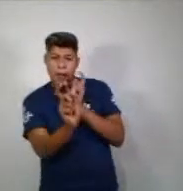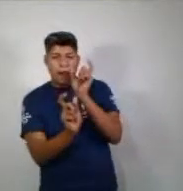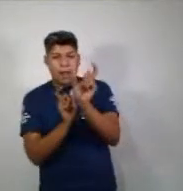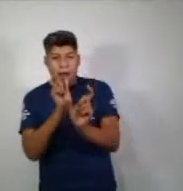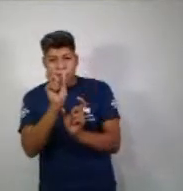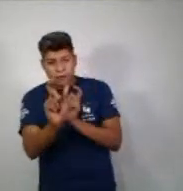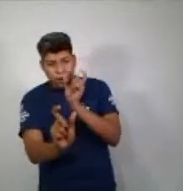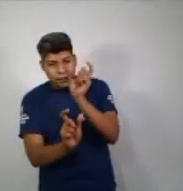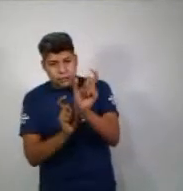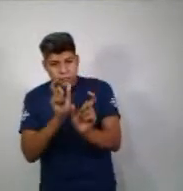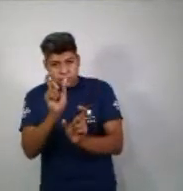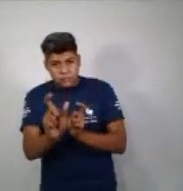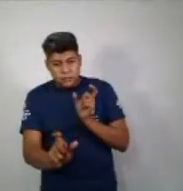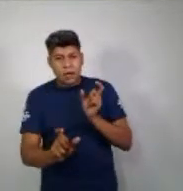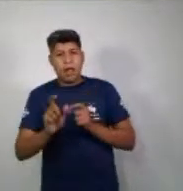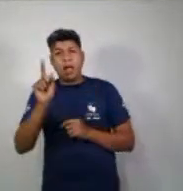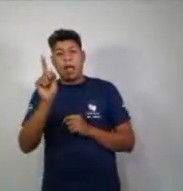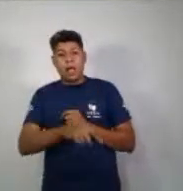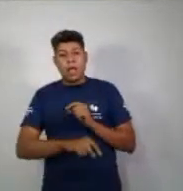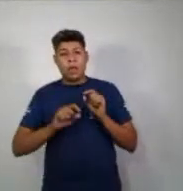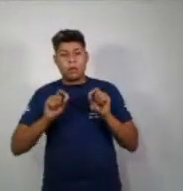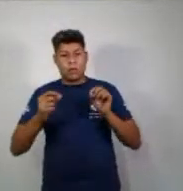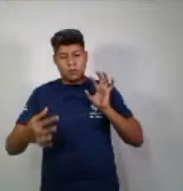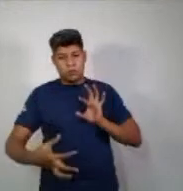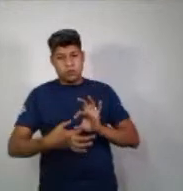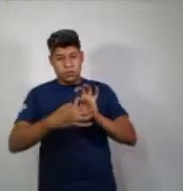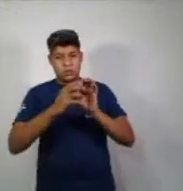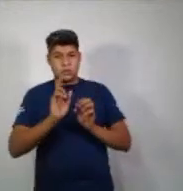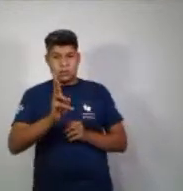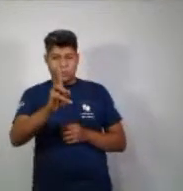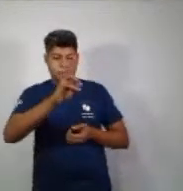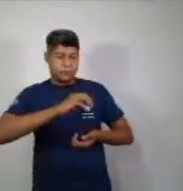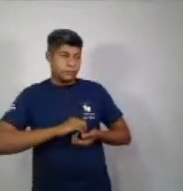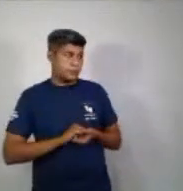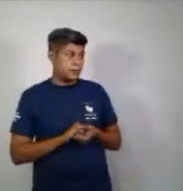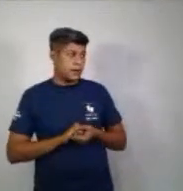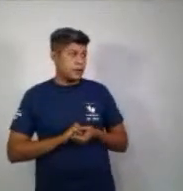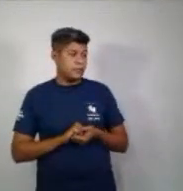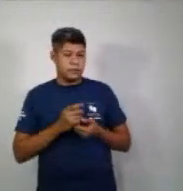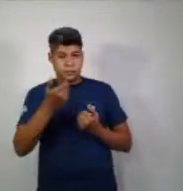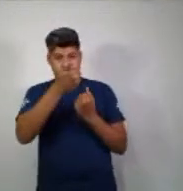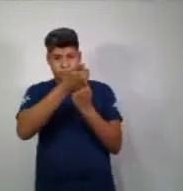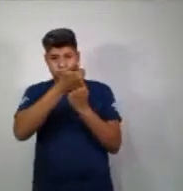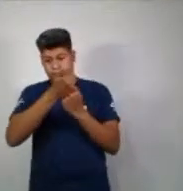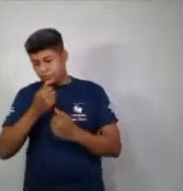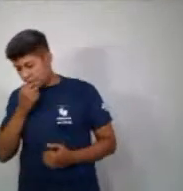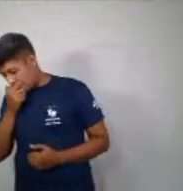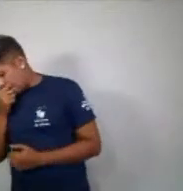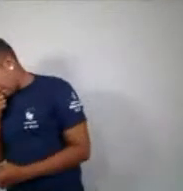isso né, uniu muito eles. Uma coisa também